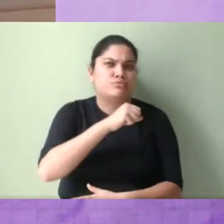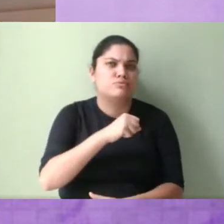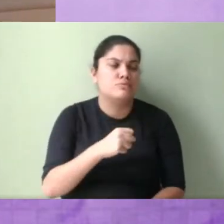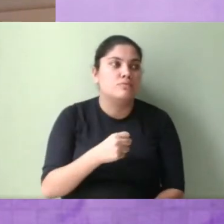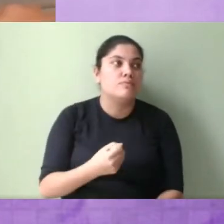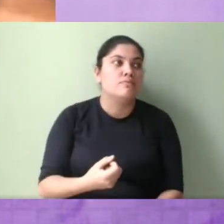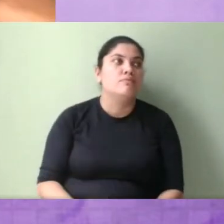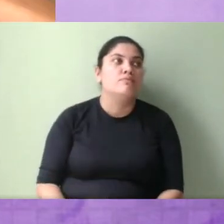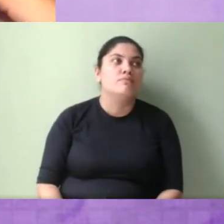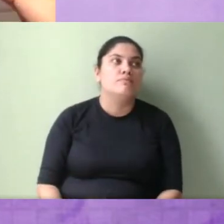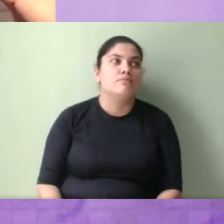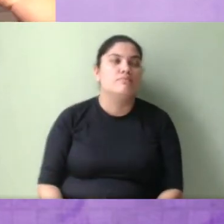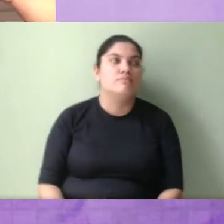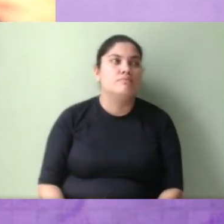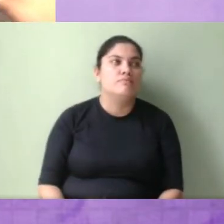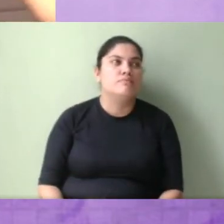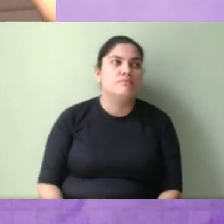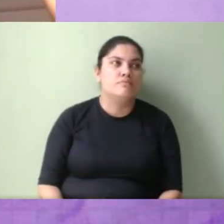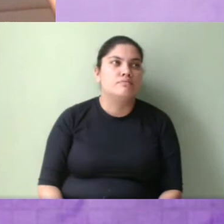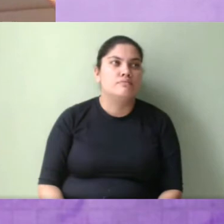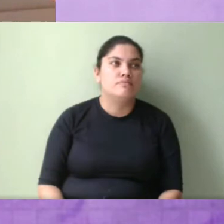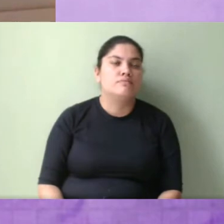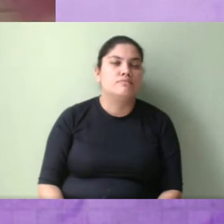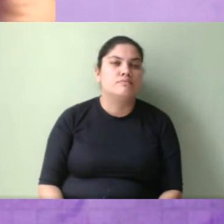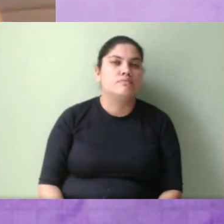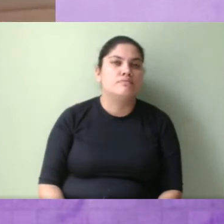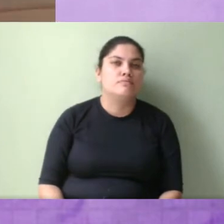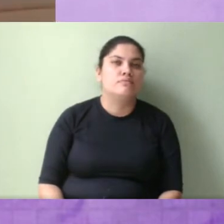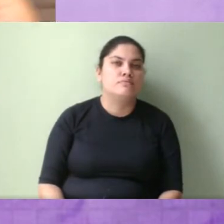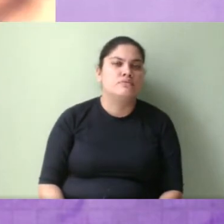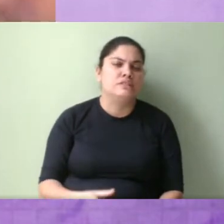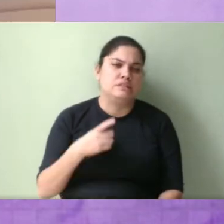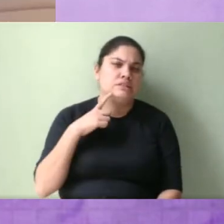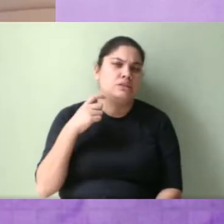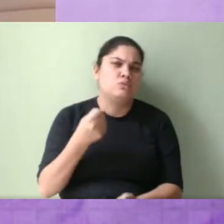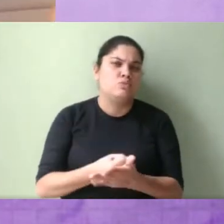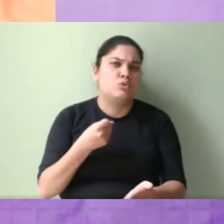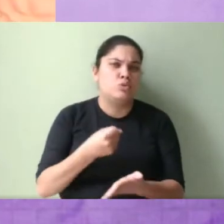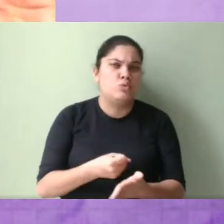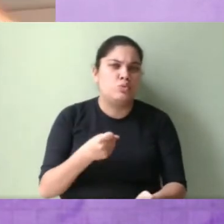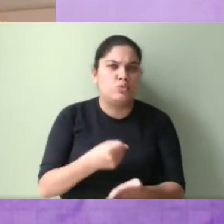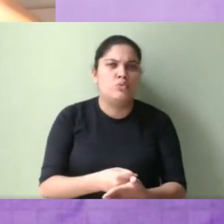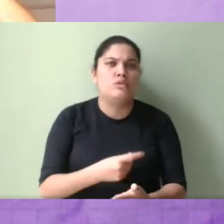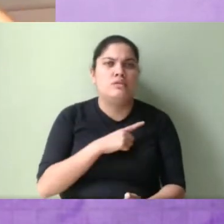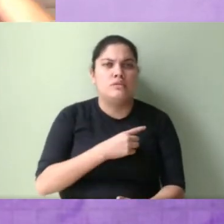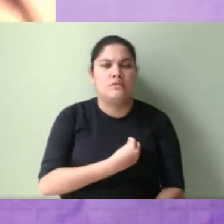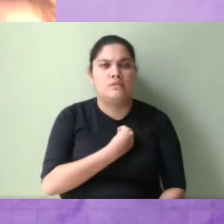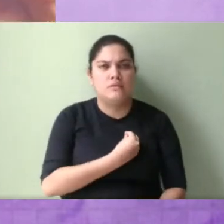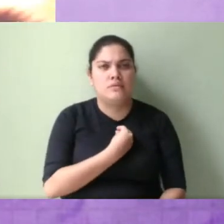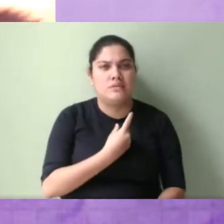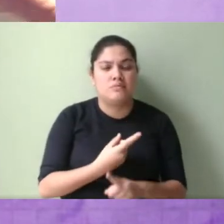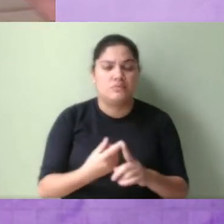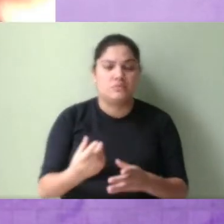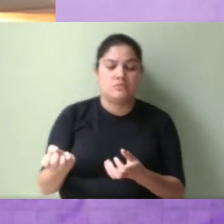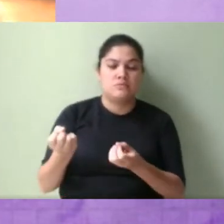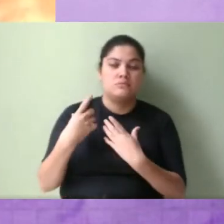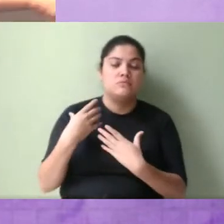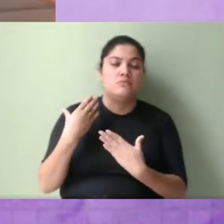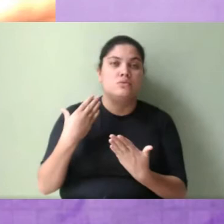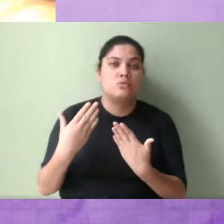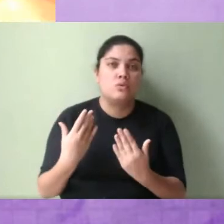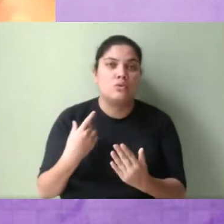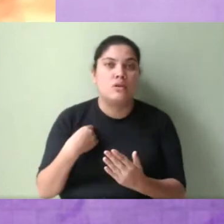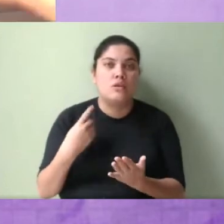é muito fácil, não sei o quê. Mas se você pegar a história dela, você vê que é certinho um abuso psicológico narcisista de todo jeito, pegar os prints